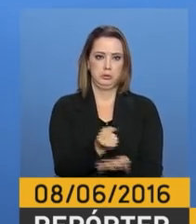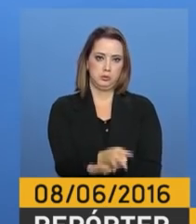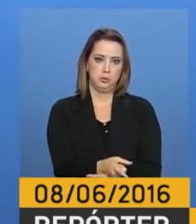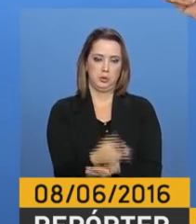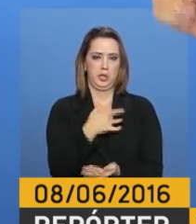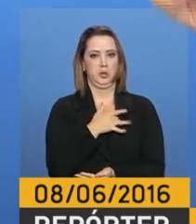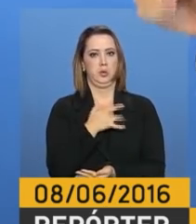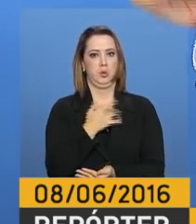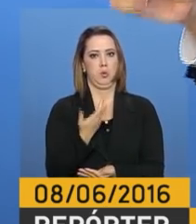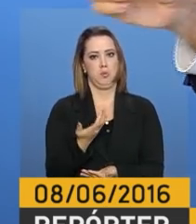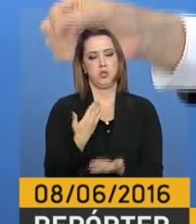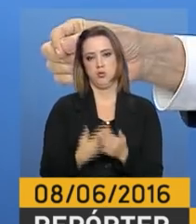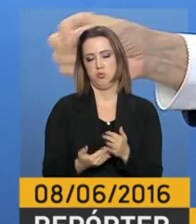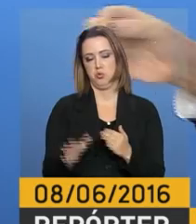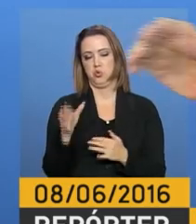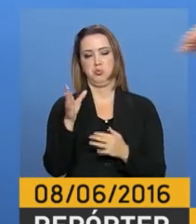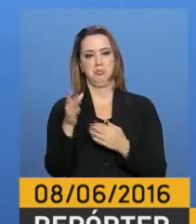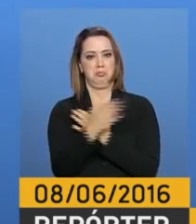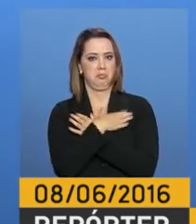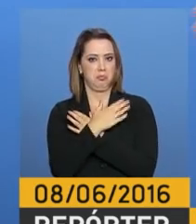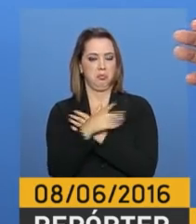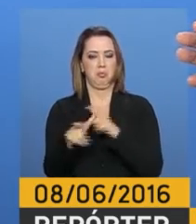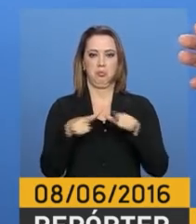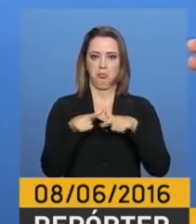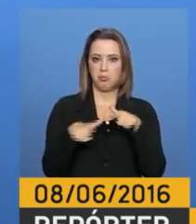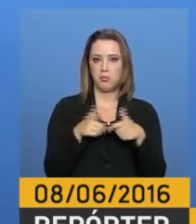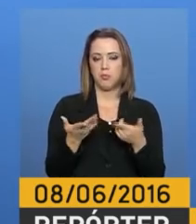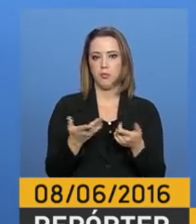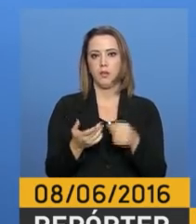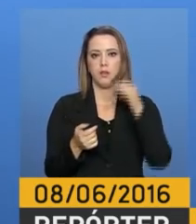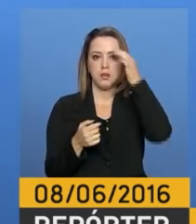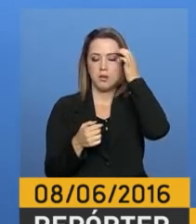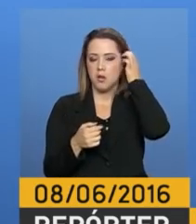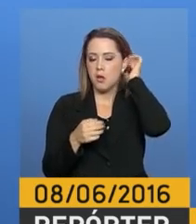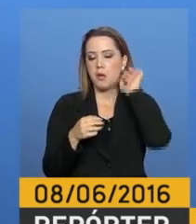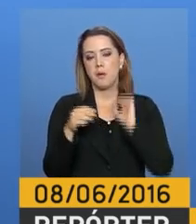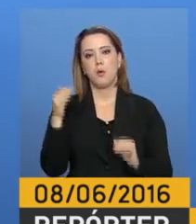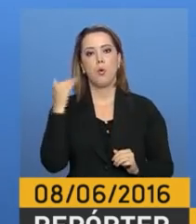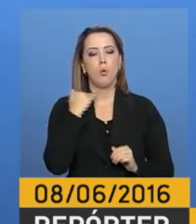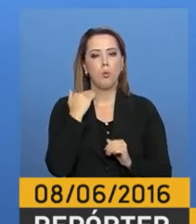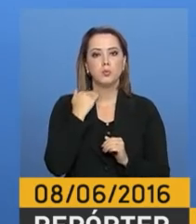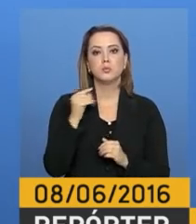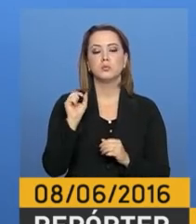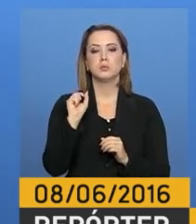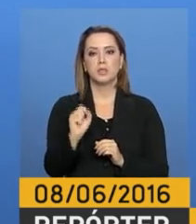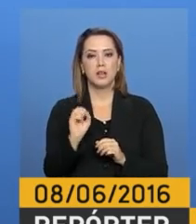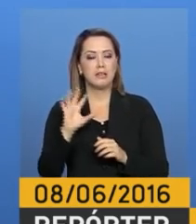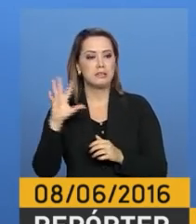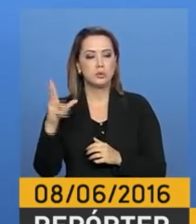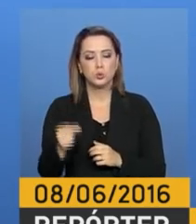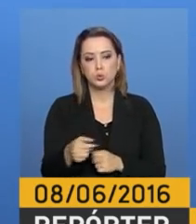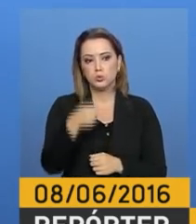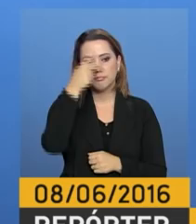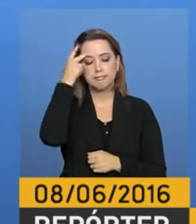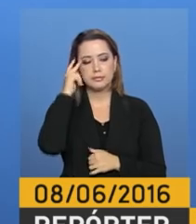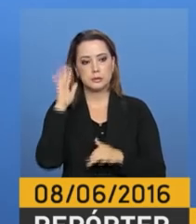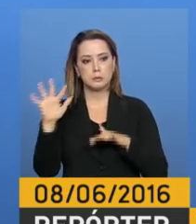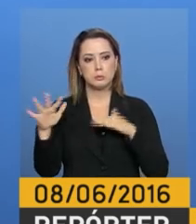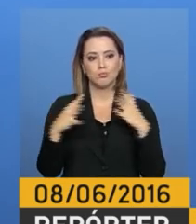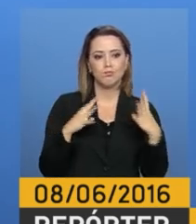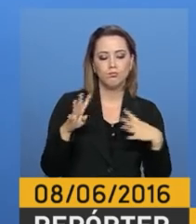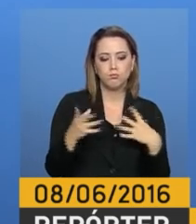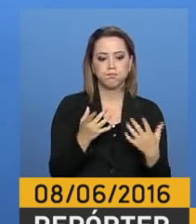o o o iro o concessor de crédito tomador de crédito quer dizer então é um processo que